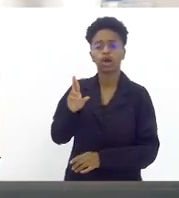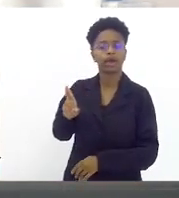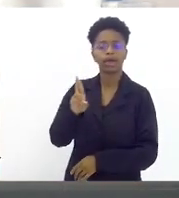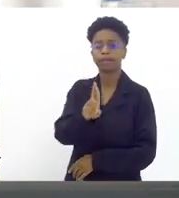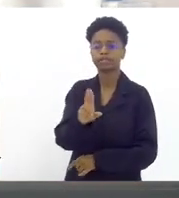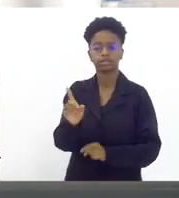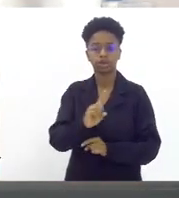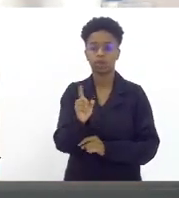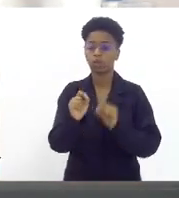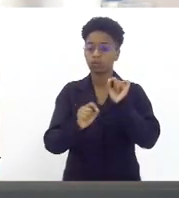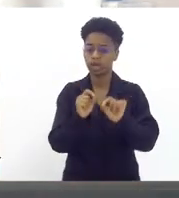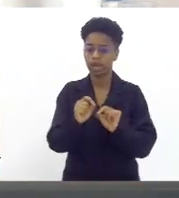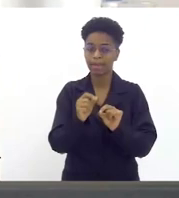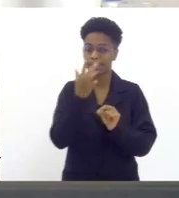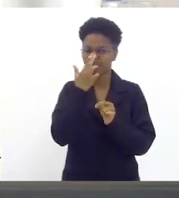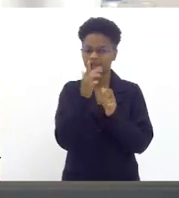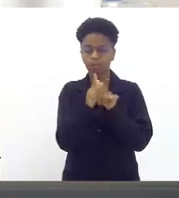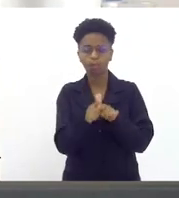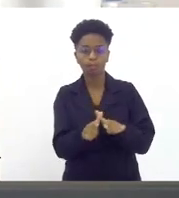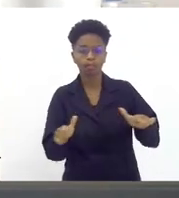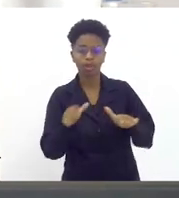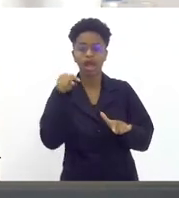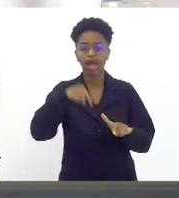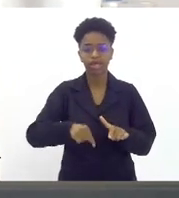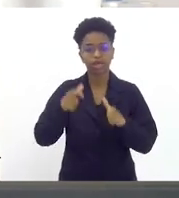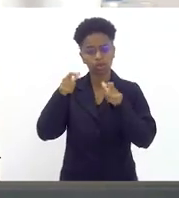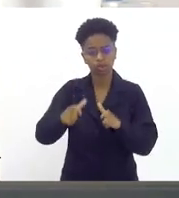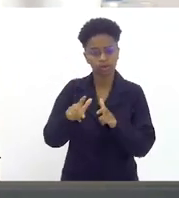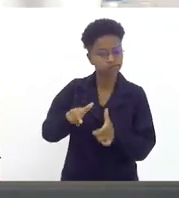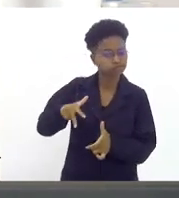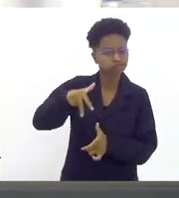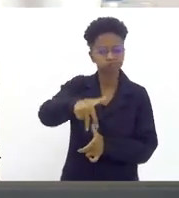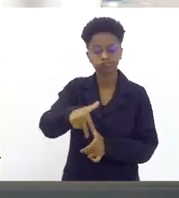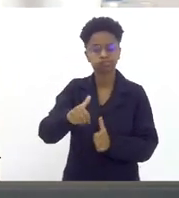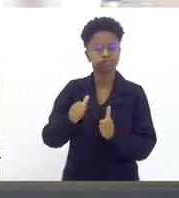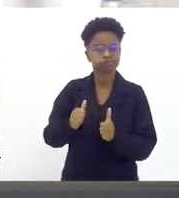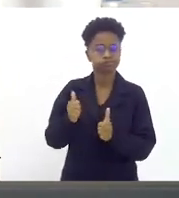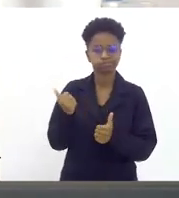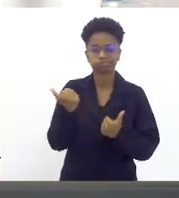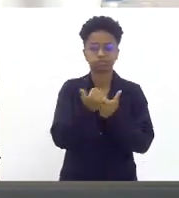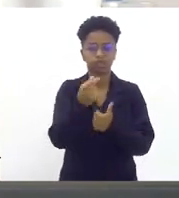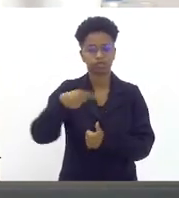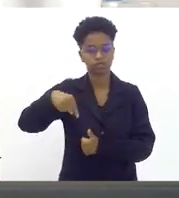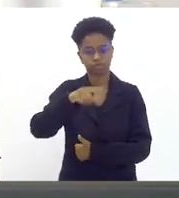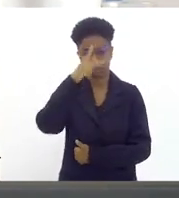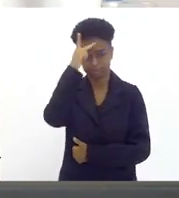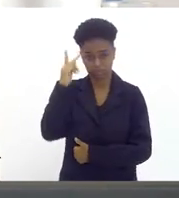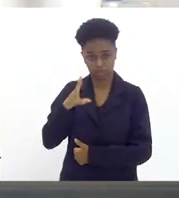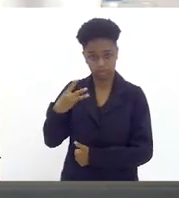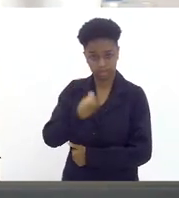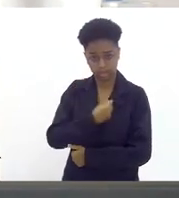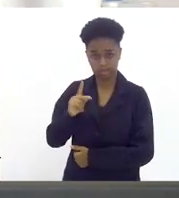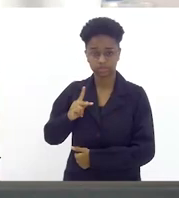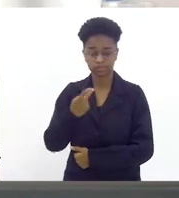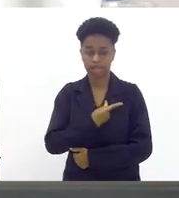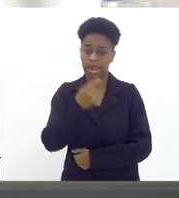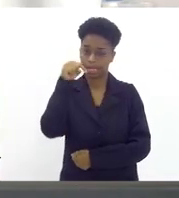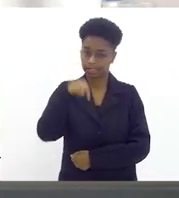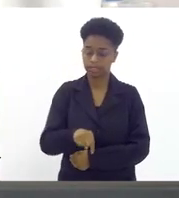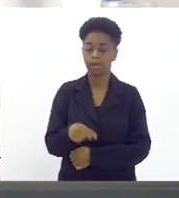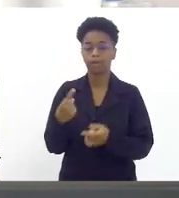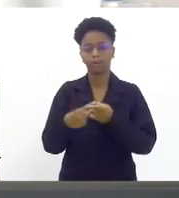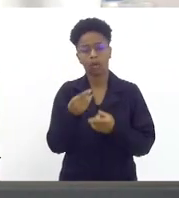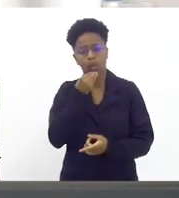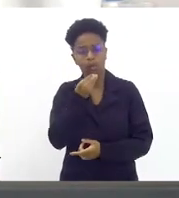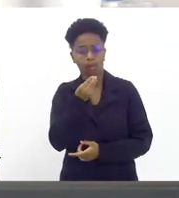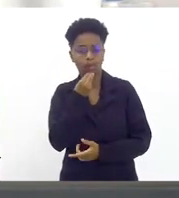ela é oca e vazia, e queria dialogar francamente com vocês, pessoas transexuais e travestis que estão aqui, porque é claro